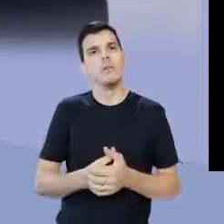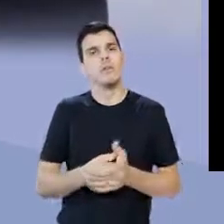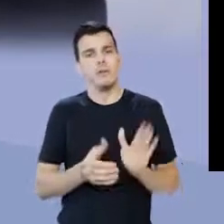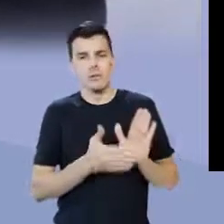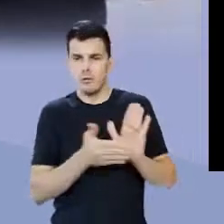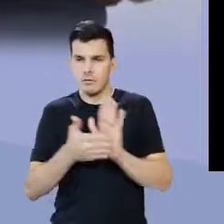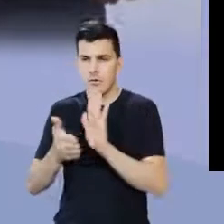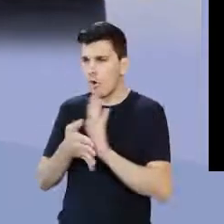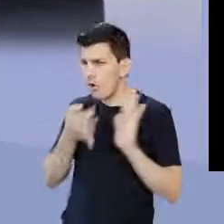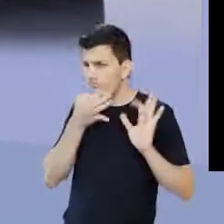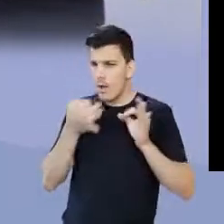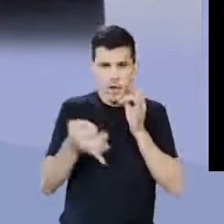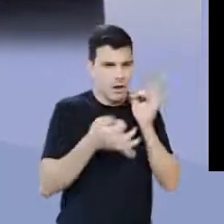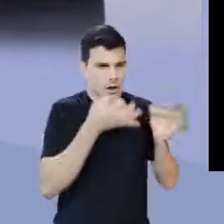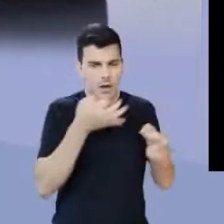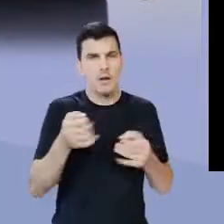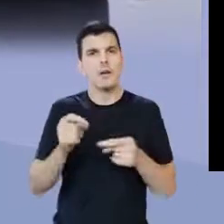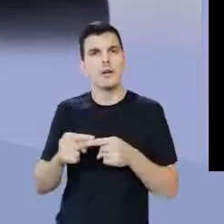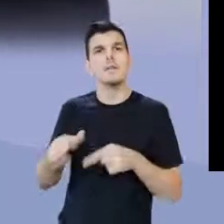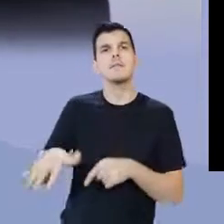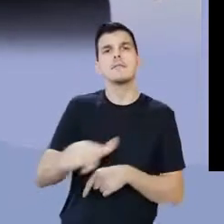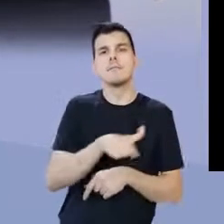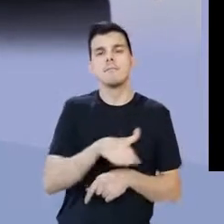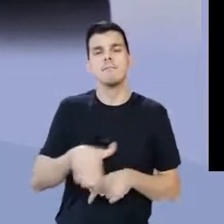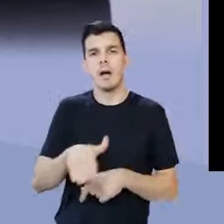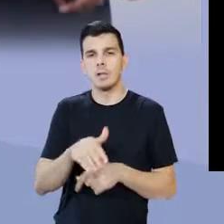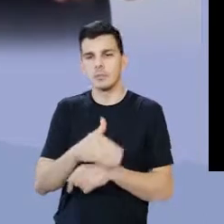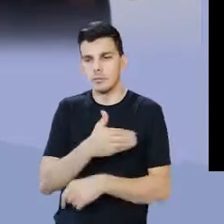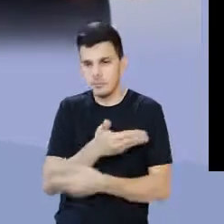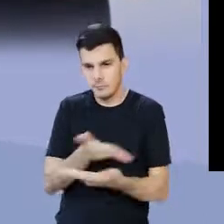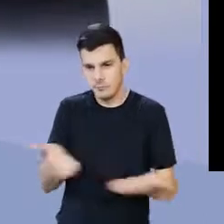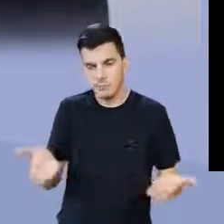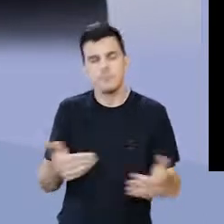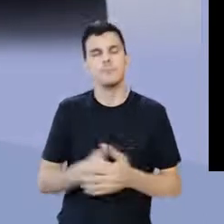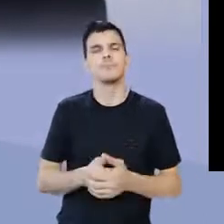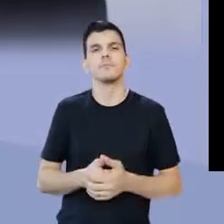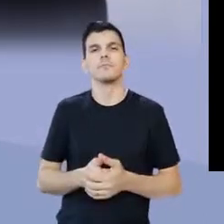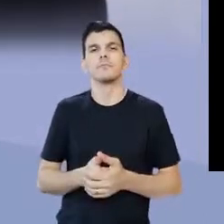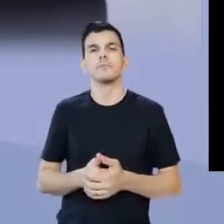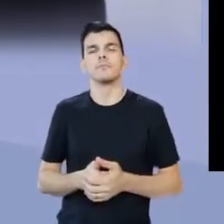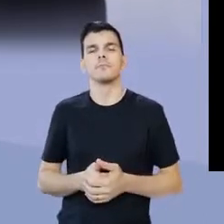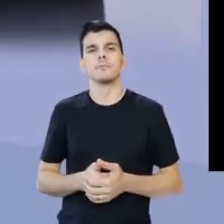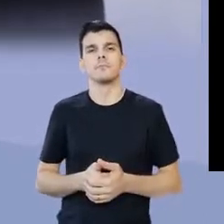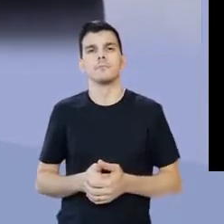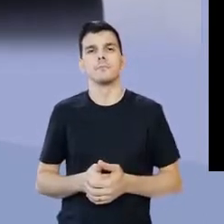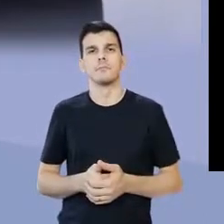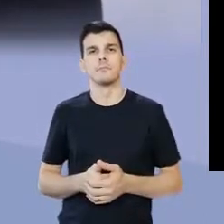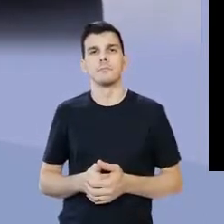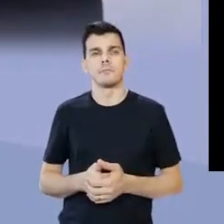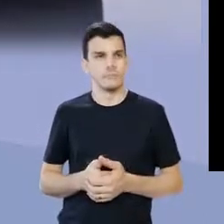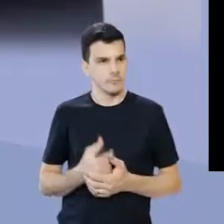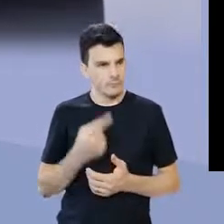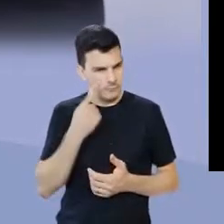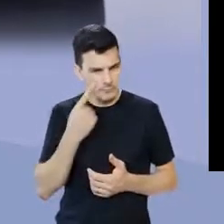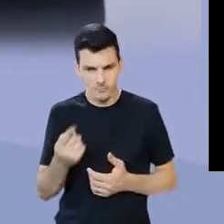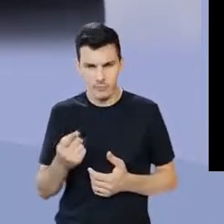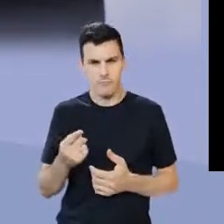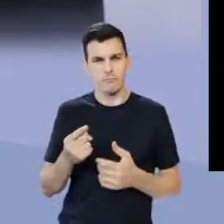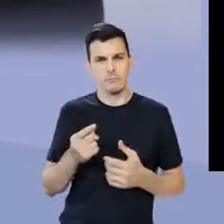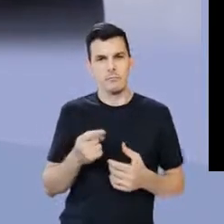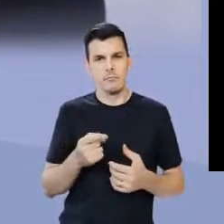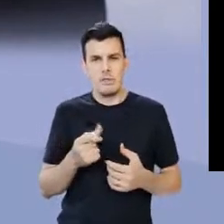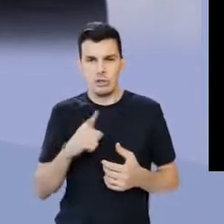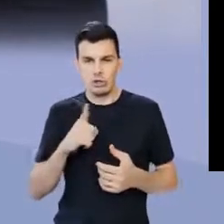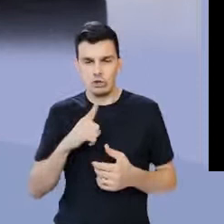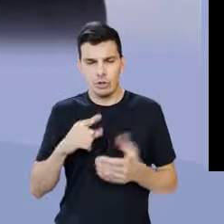de suas opiniões em um verdadeiro espaço público. A ágora, confronto, esse que concedia a